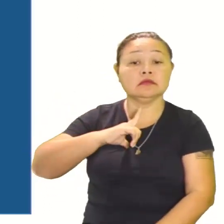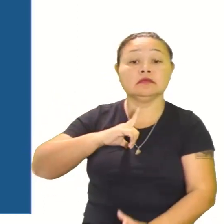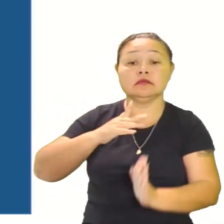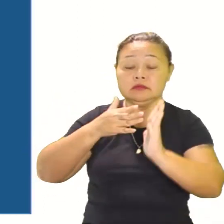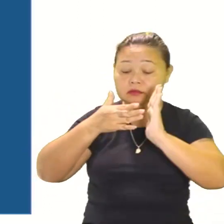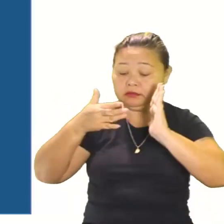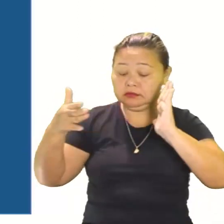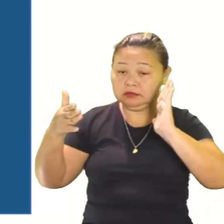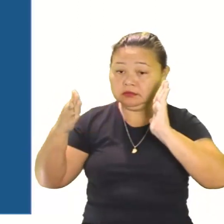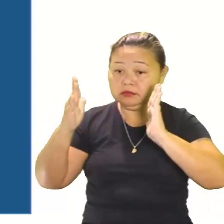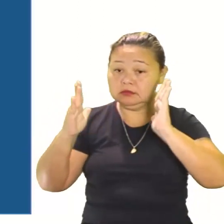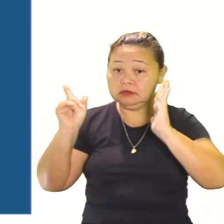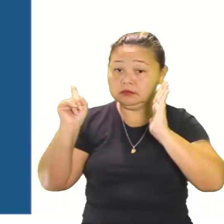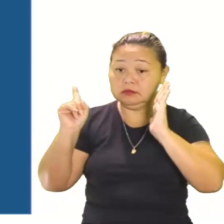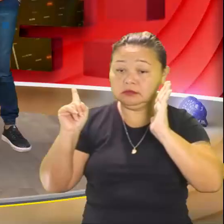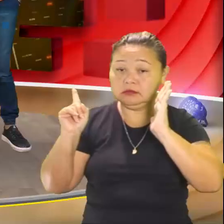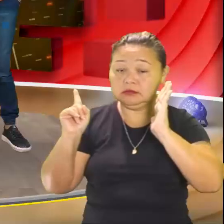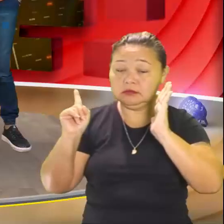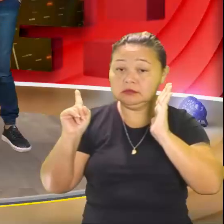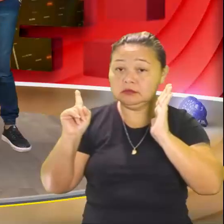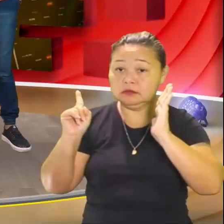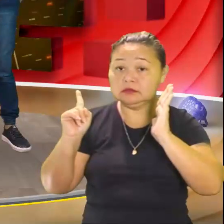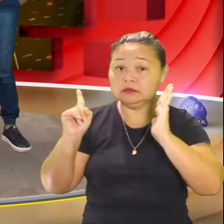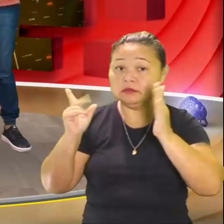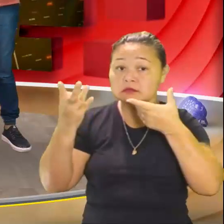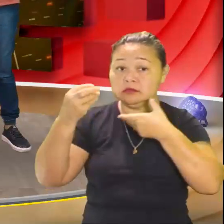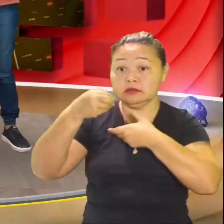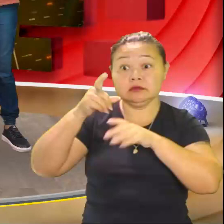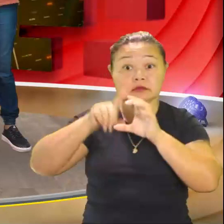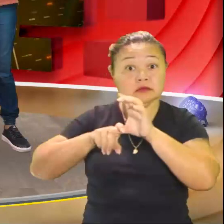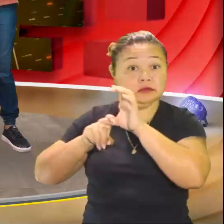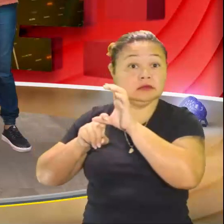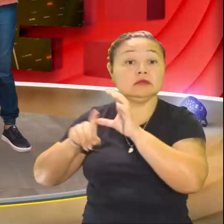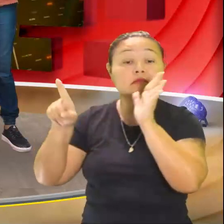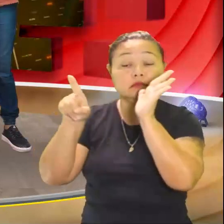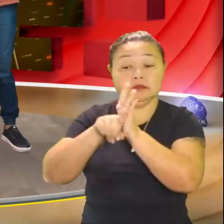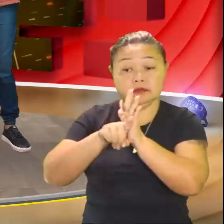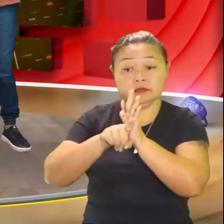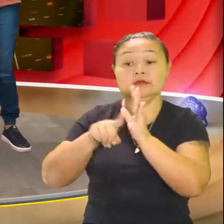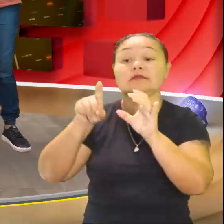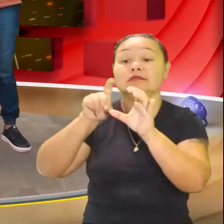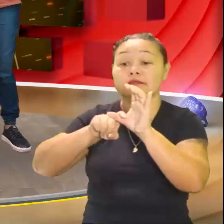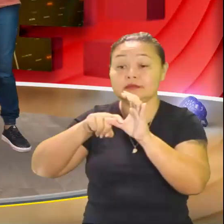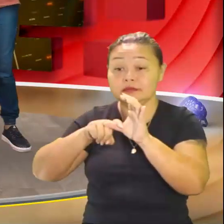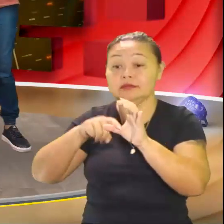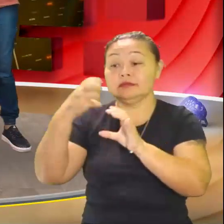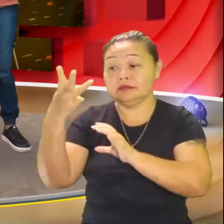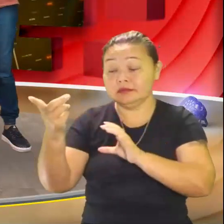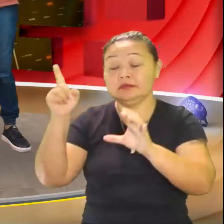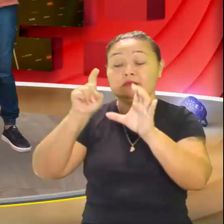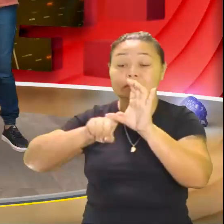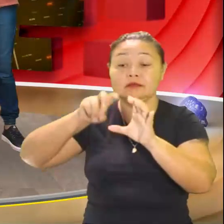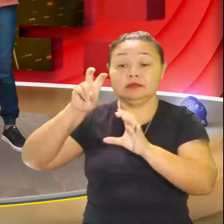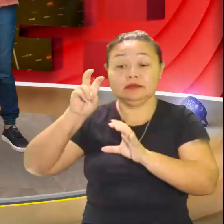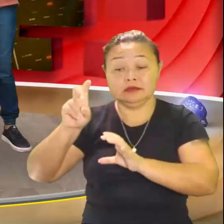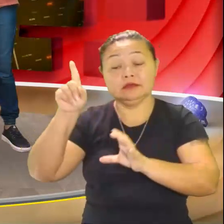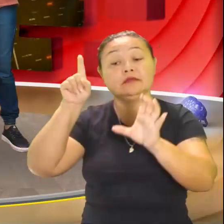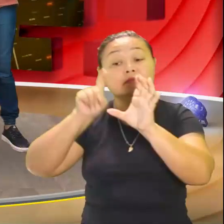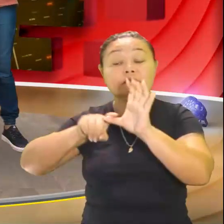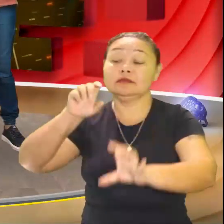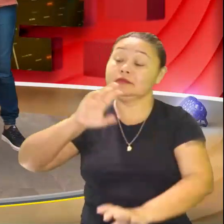do módulo, né, uma situação que acumula dívida, né? Eu devo 3 e devo 5. Se eu devo 3 e devo 5, eu